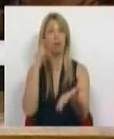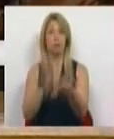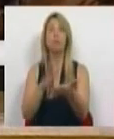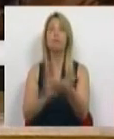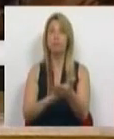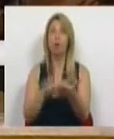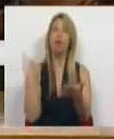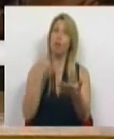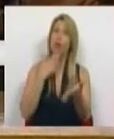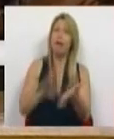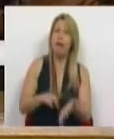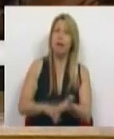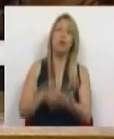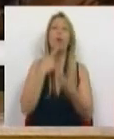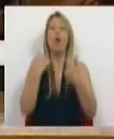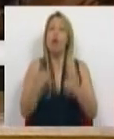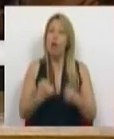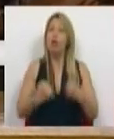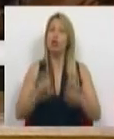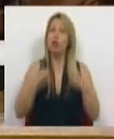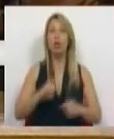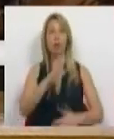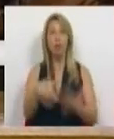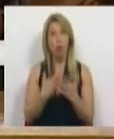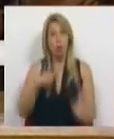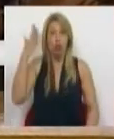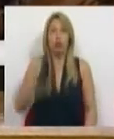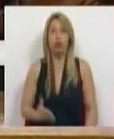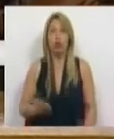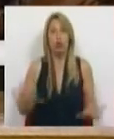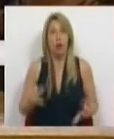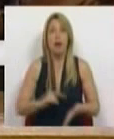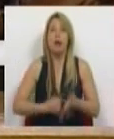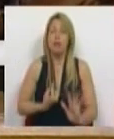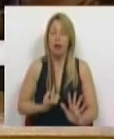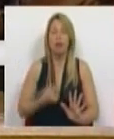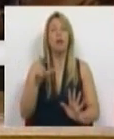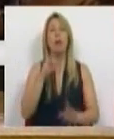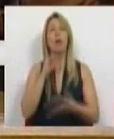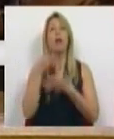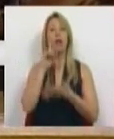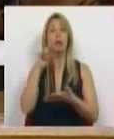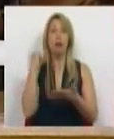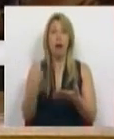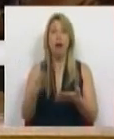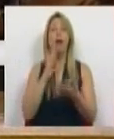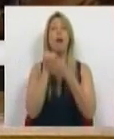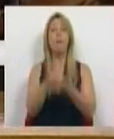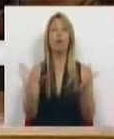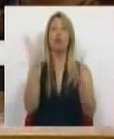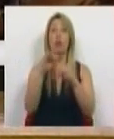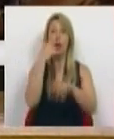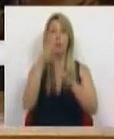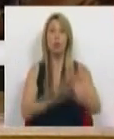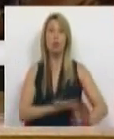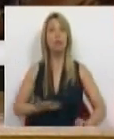insistir nessa proposta pela sua justeza e necessidade. É garantido um apoio extraordinário aos desempregados que ficam sem proteção no desemprego